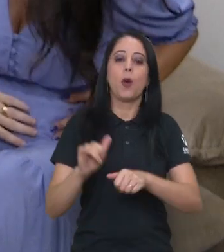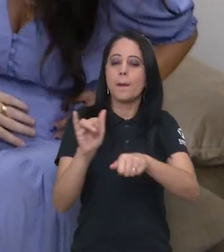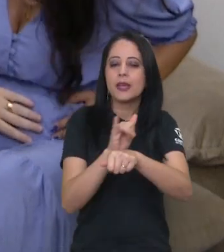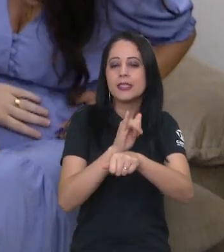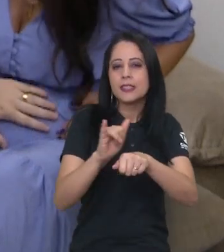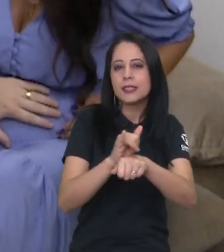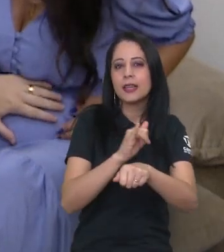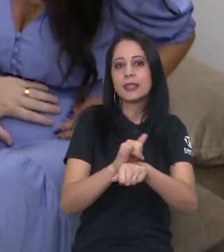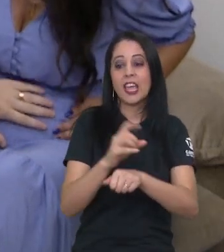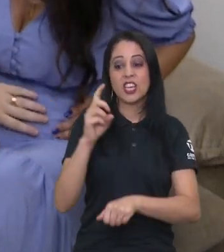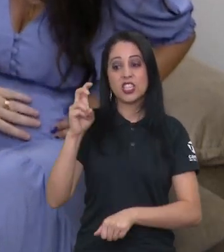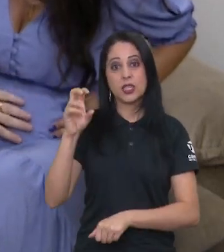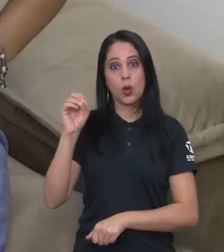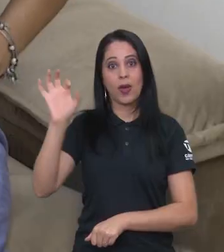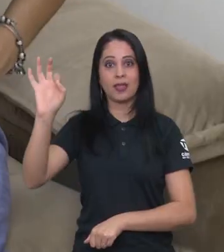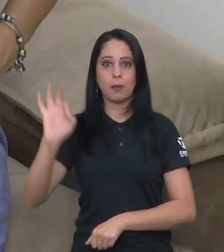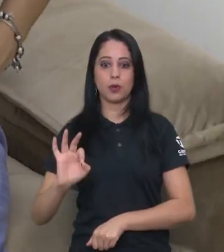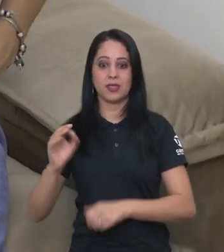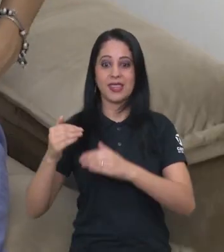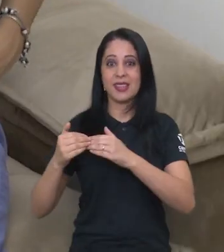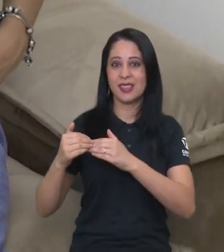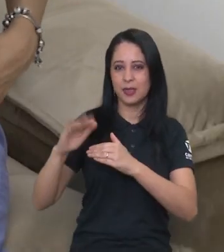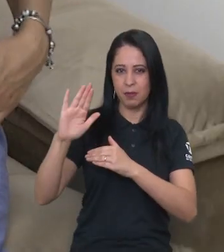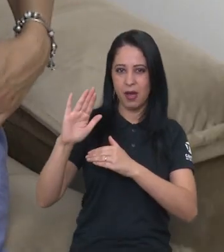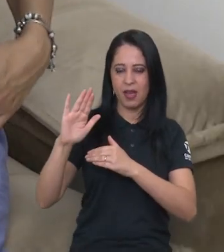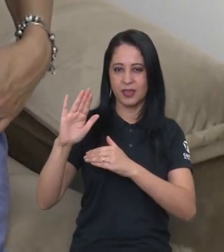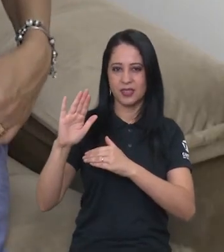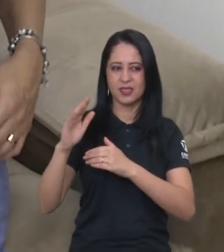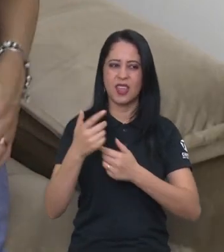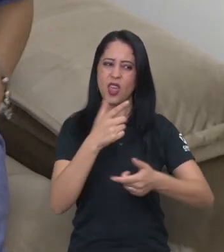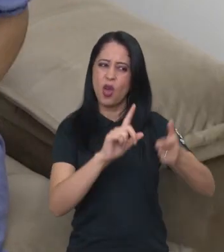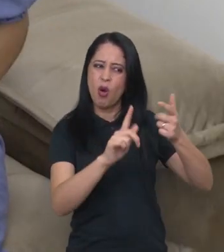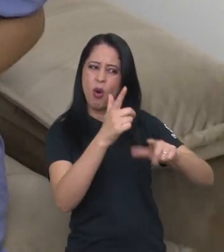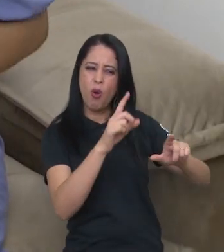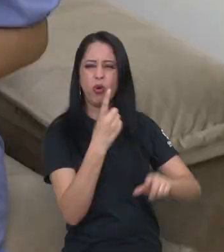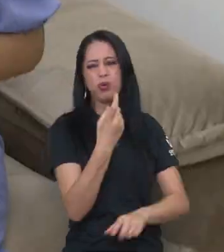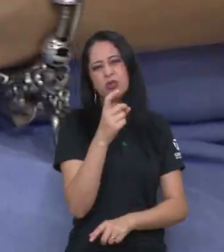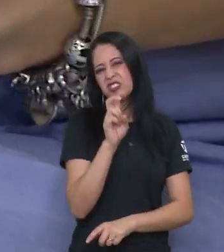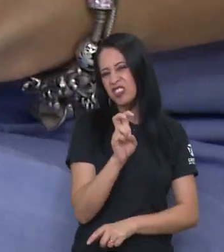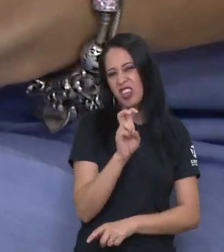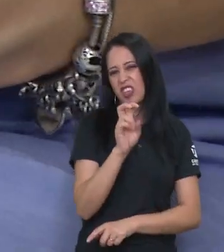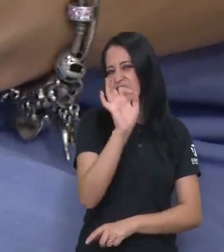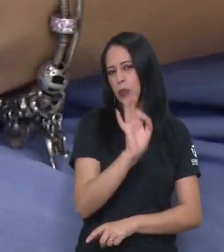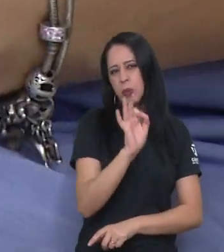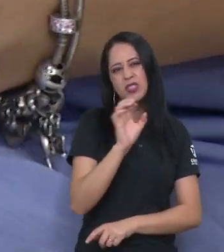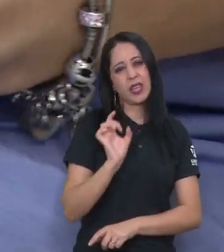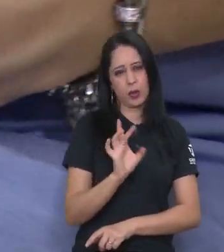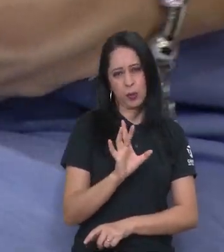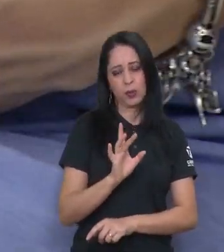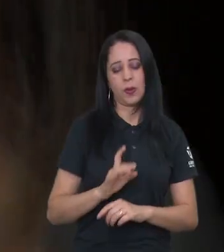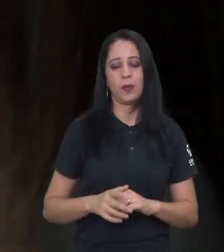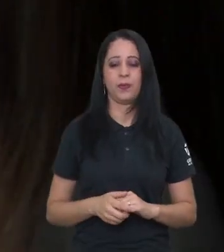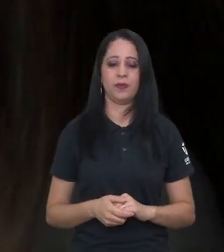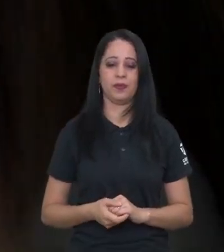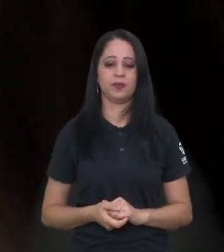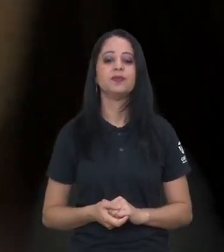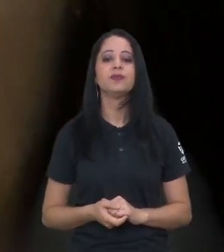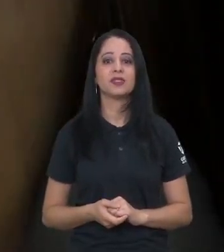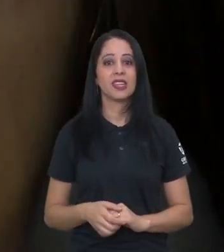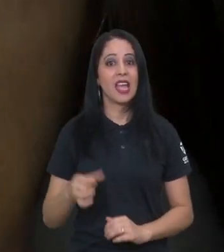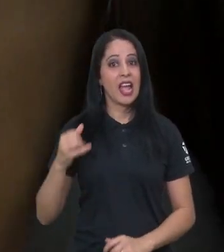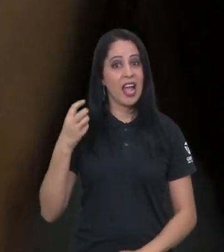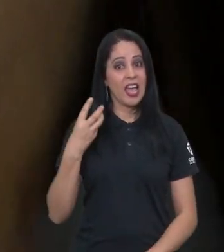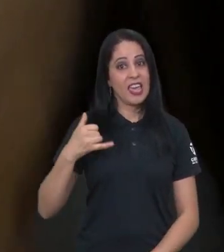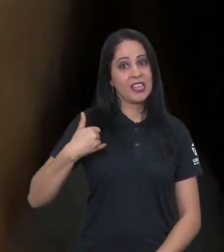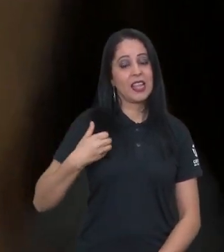é 50% maior, enquanto outros variam entre 15% a 20%. Com 33